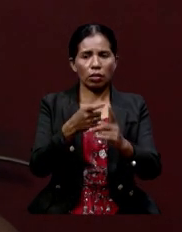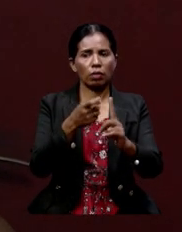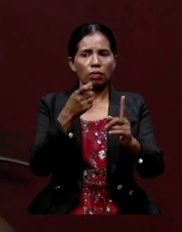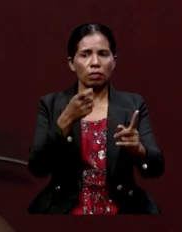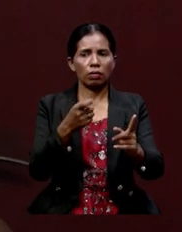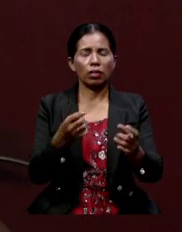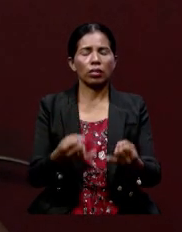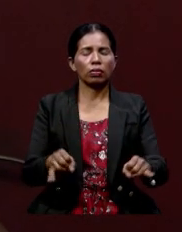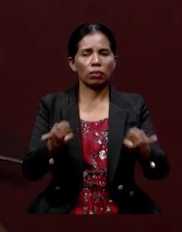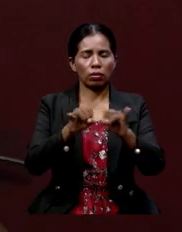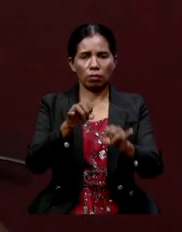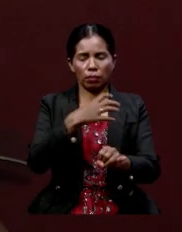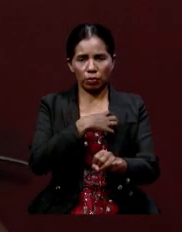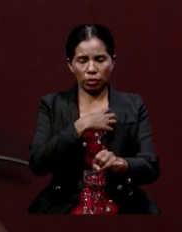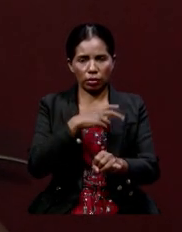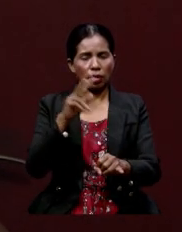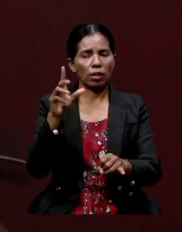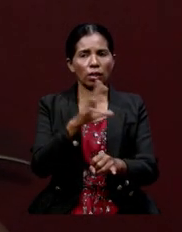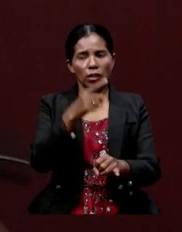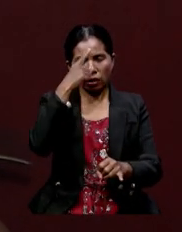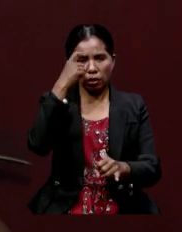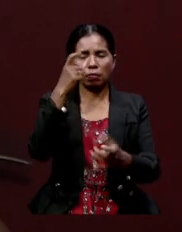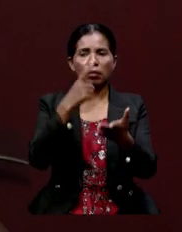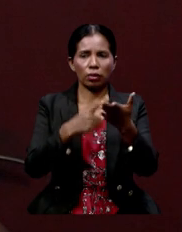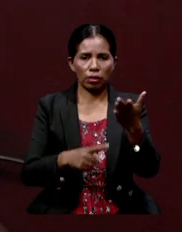a instituição PNTL larga. Tambah sama maka